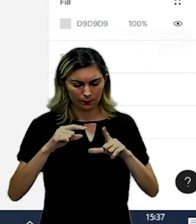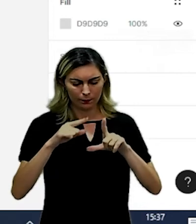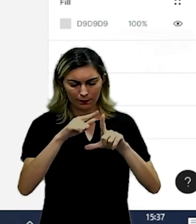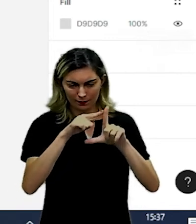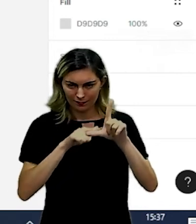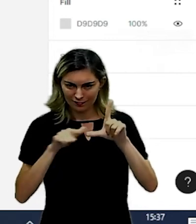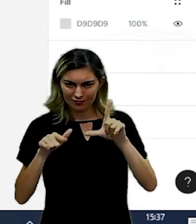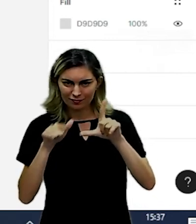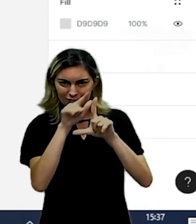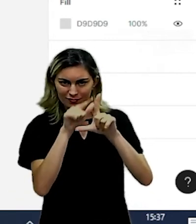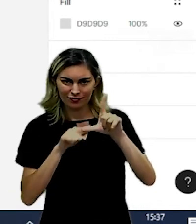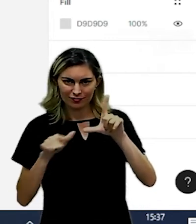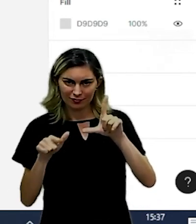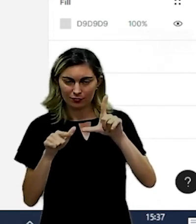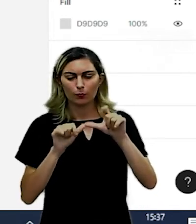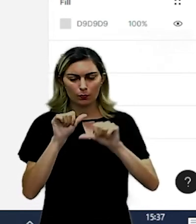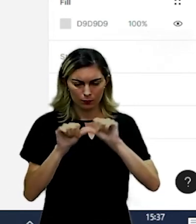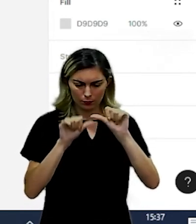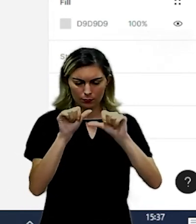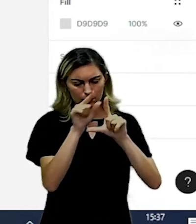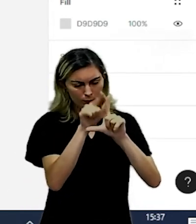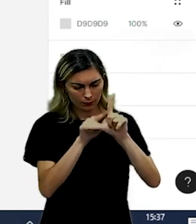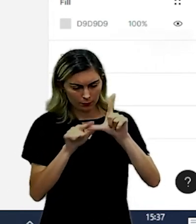ajustar manualmente.